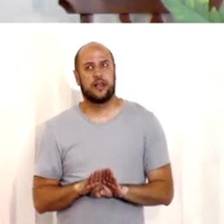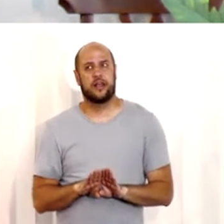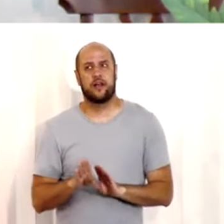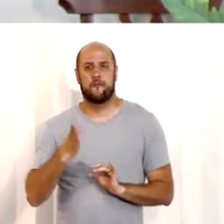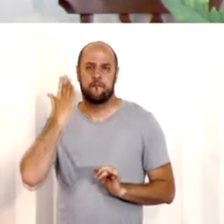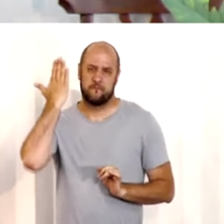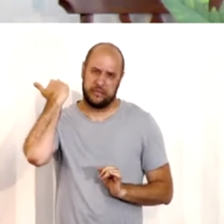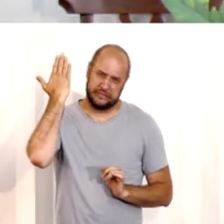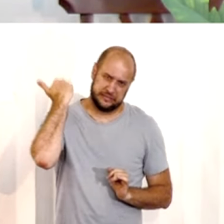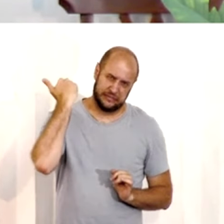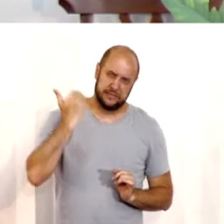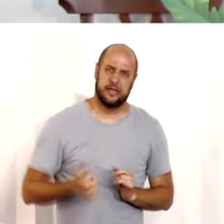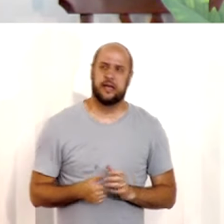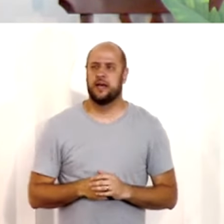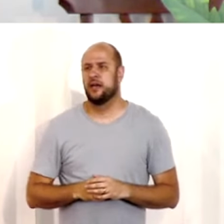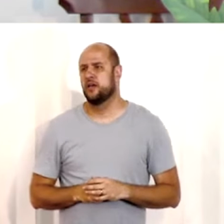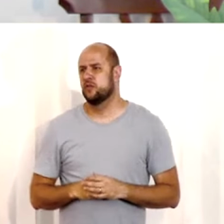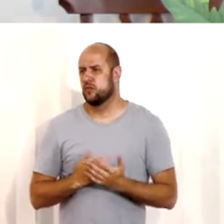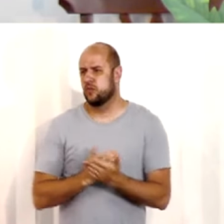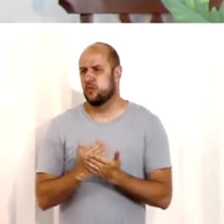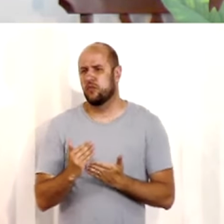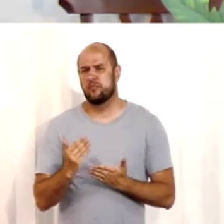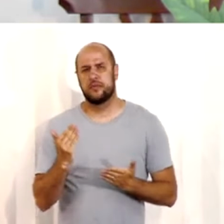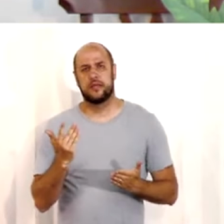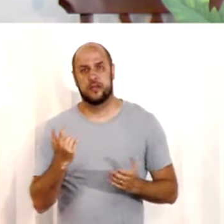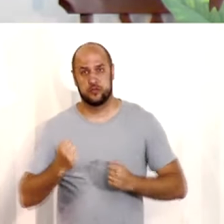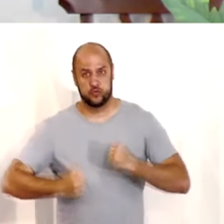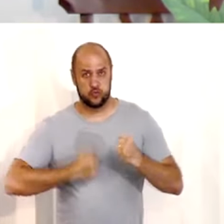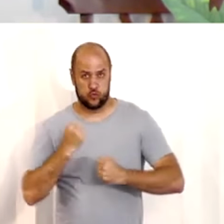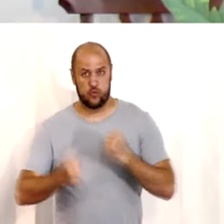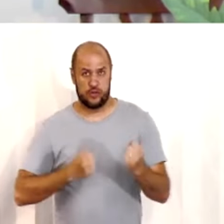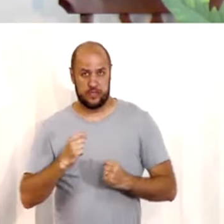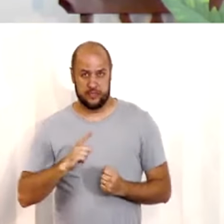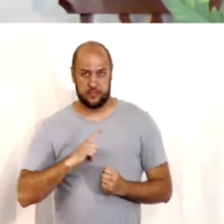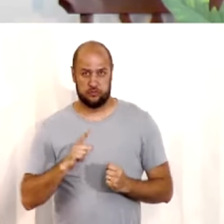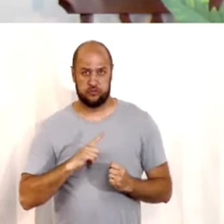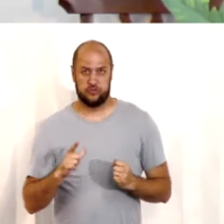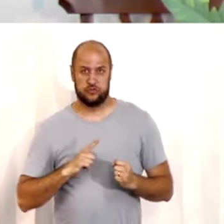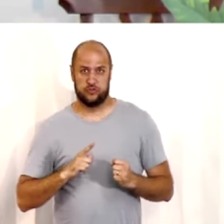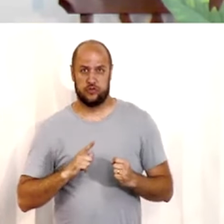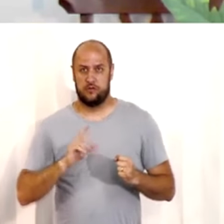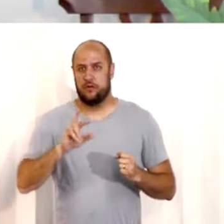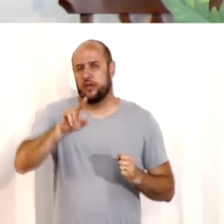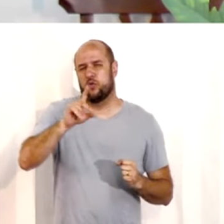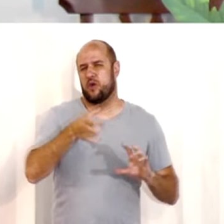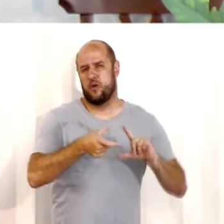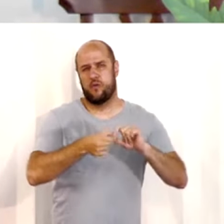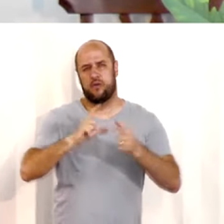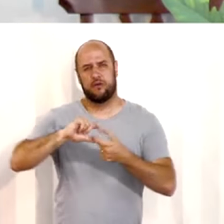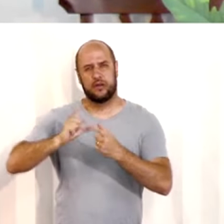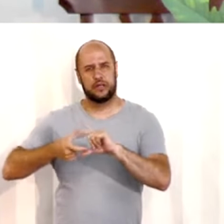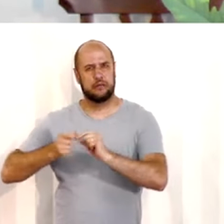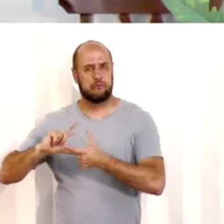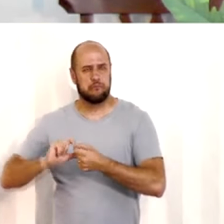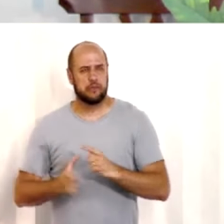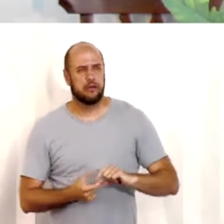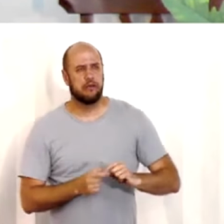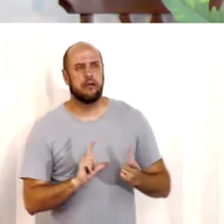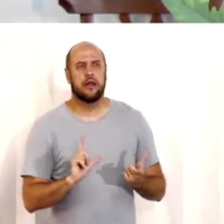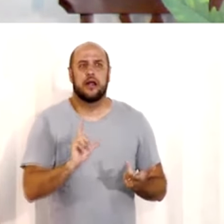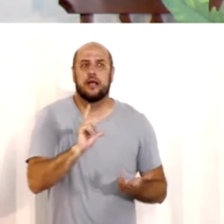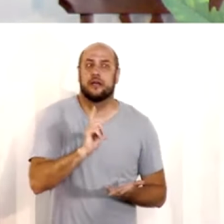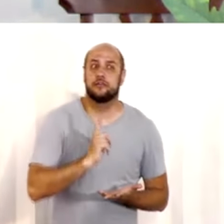naquela época, por conta do início das competições internacionais. Então, provavelmente, isso aqui